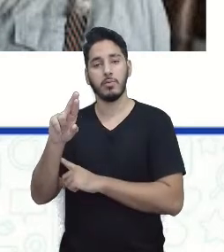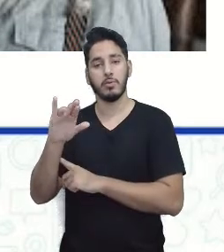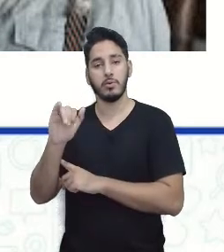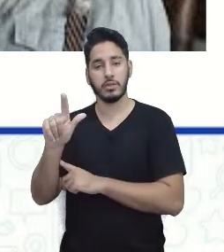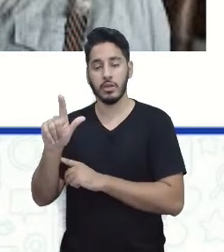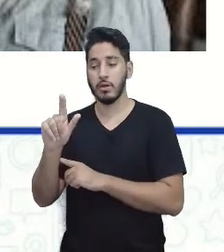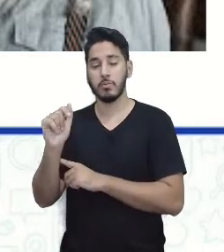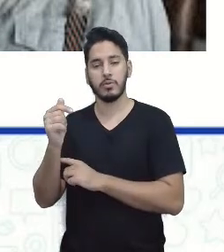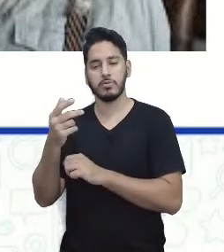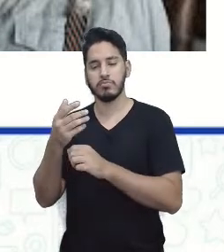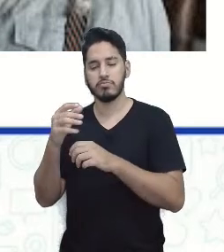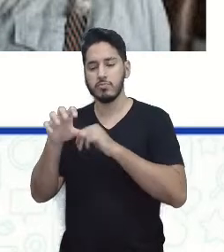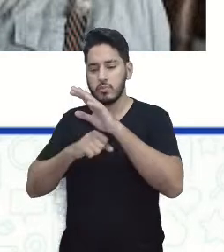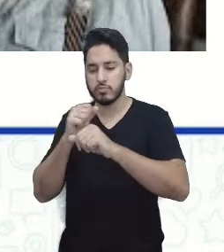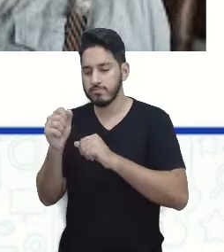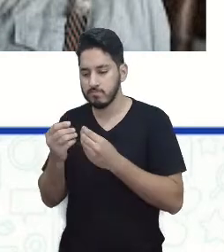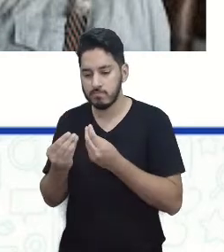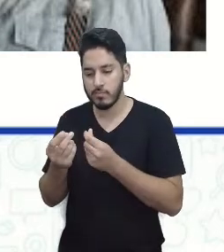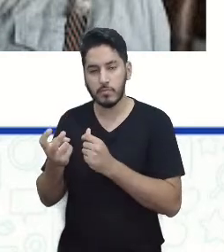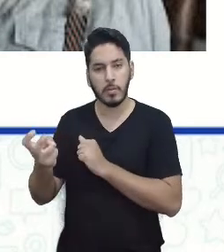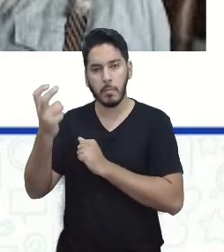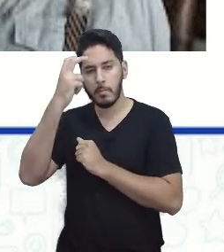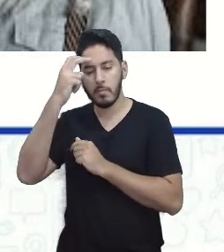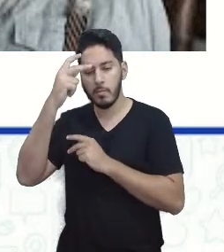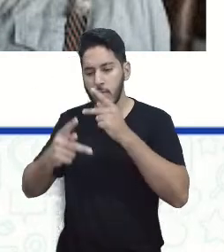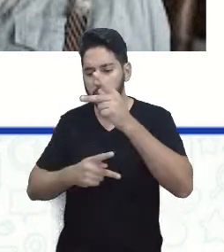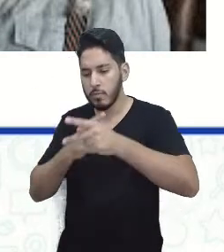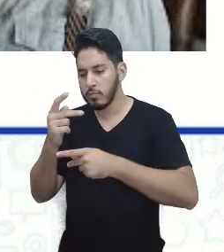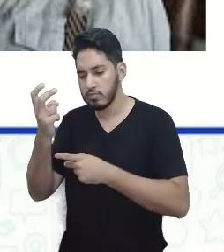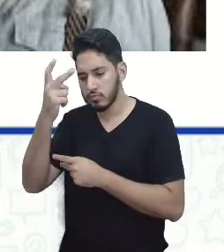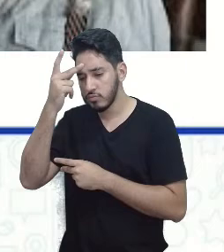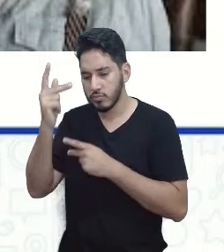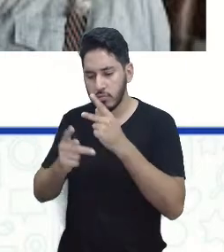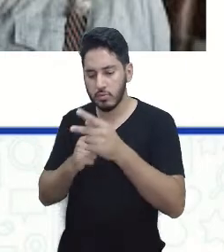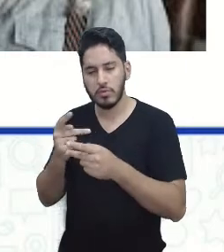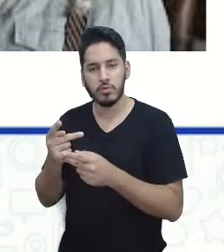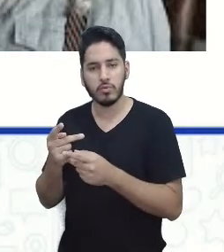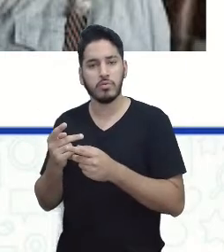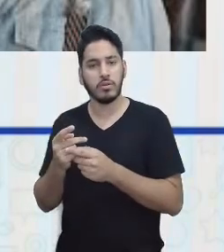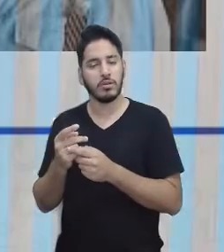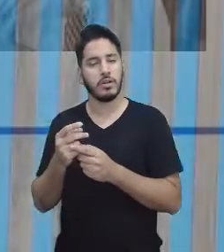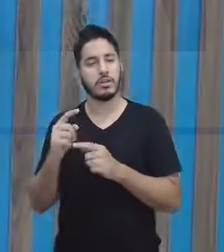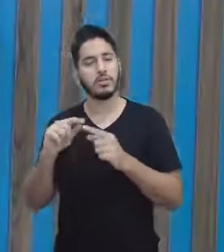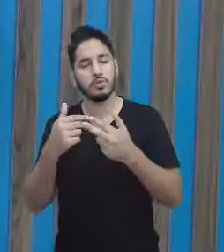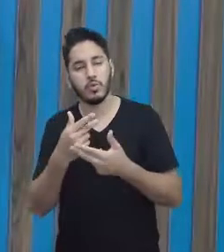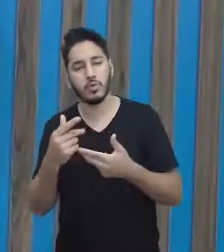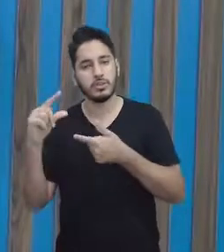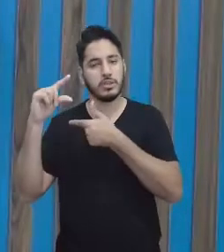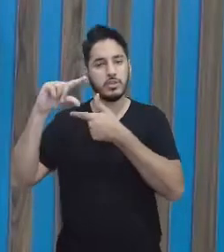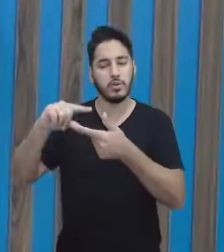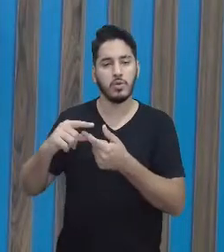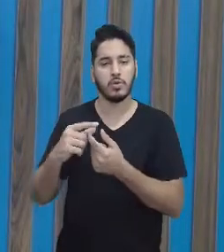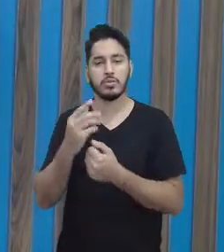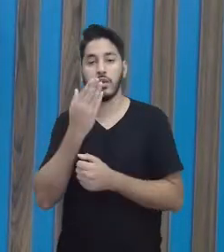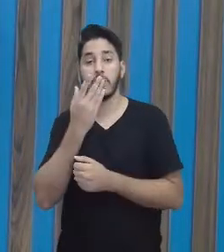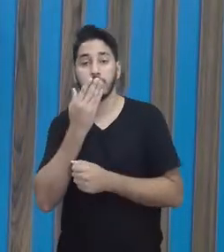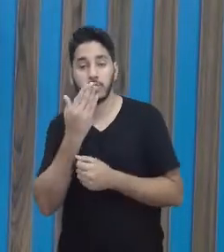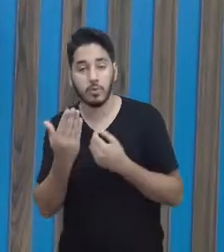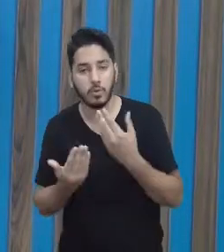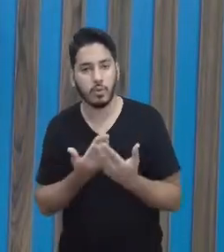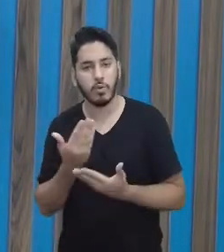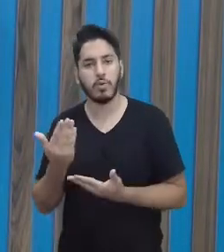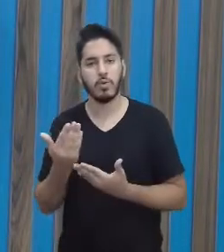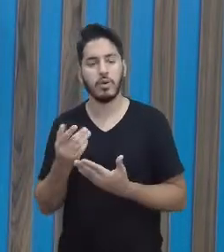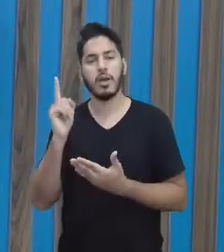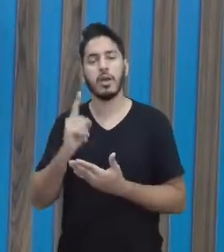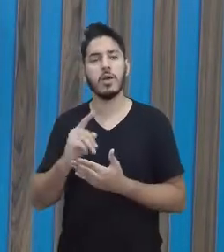por essa raiz popular, a valorização de suas tradições, as cores de sua terra,